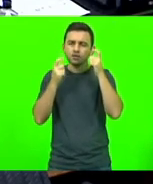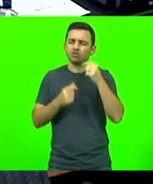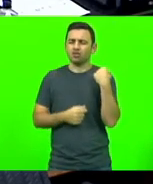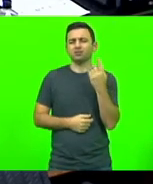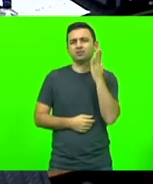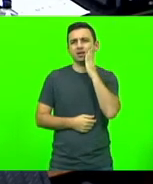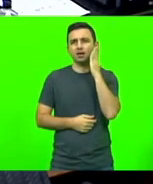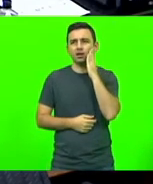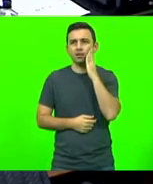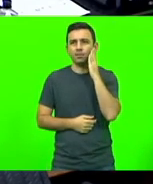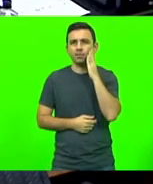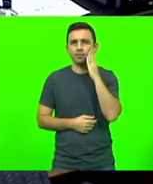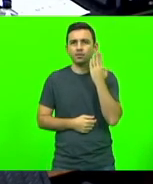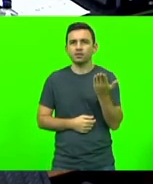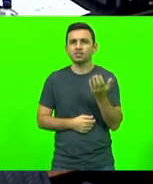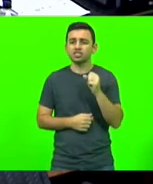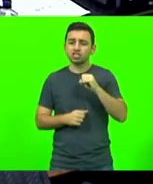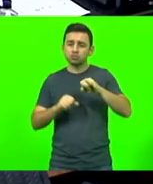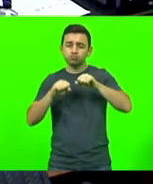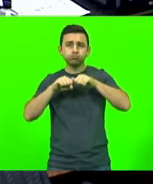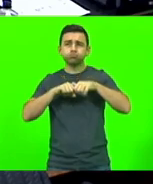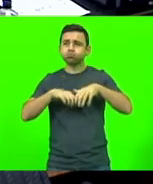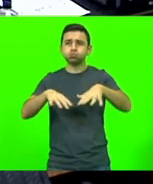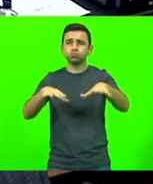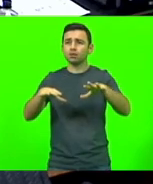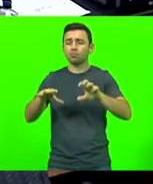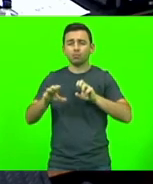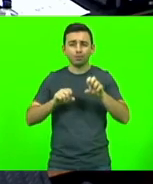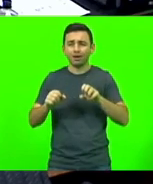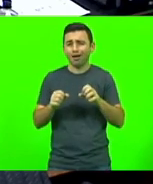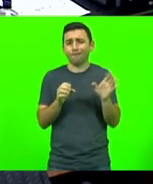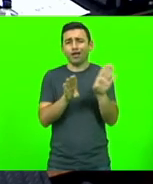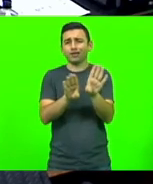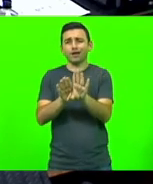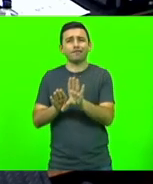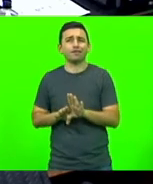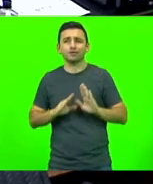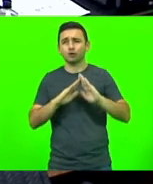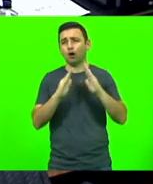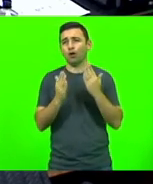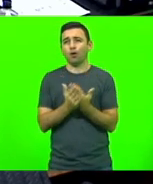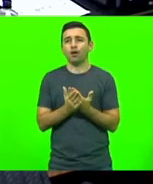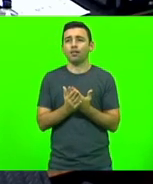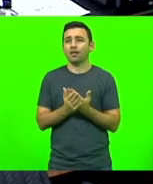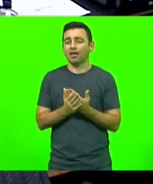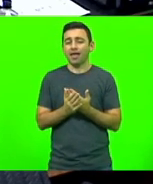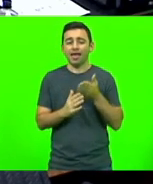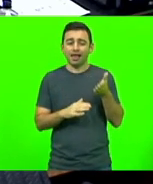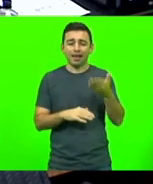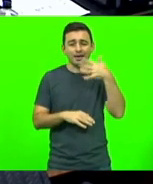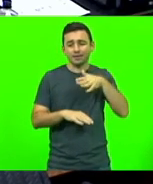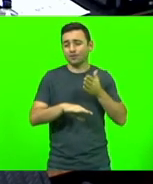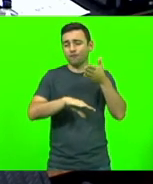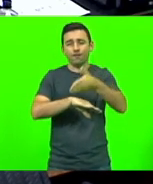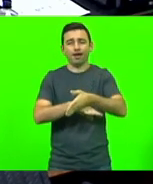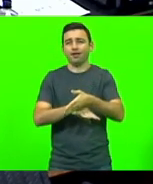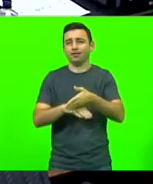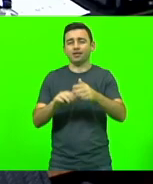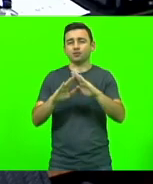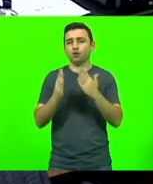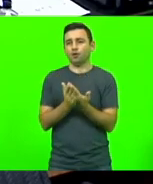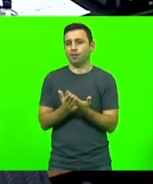também, nós sabemos que, em caso de grandes surtos, eles vão, inclusive, fechar as escolas. Não tem nem dúvida disso, que vão impedir as crianças de irem para a escola. Mas olha o que mais que diz